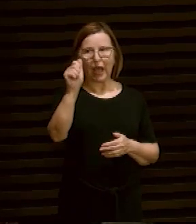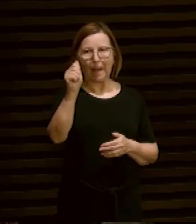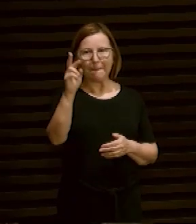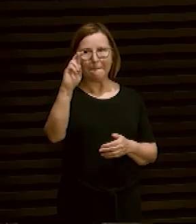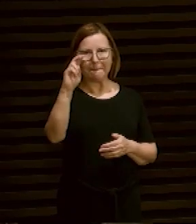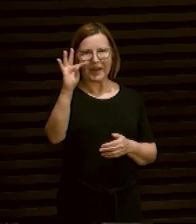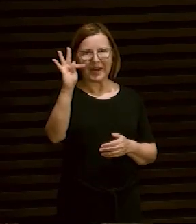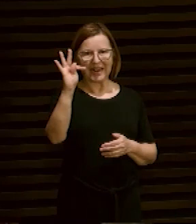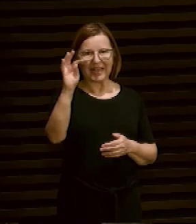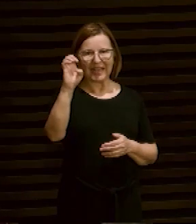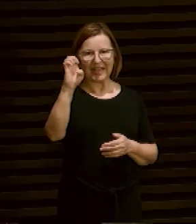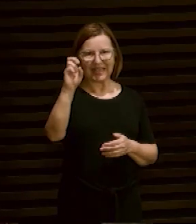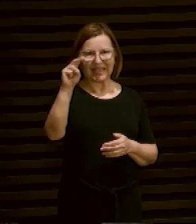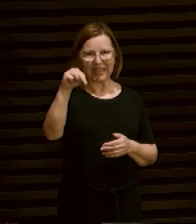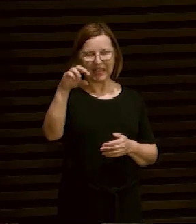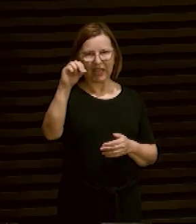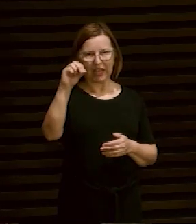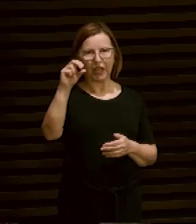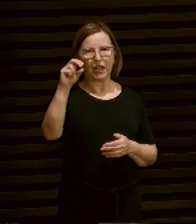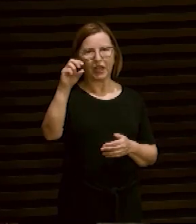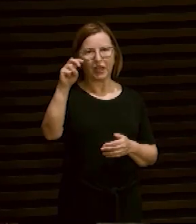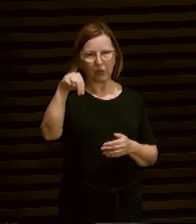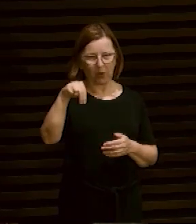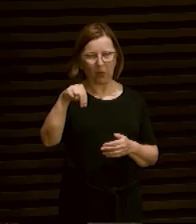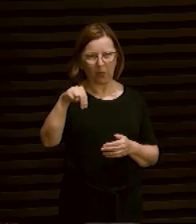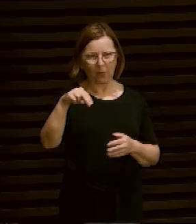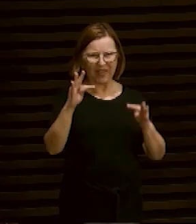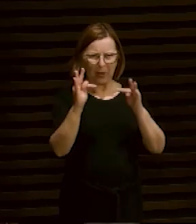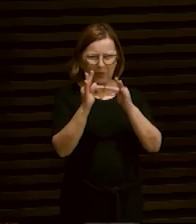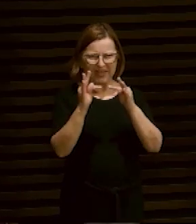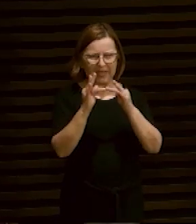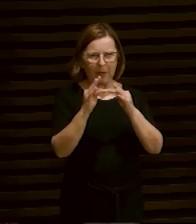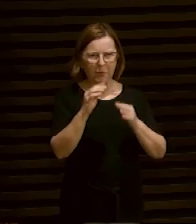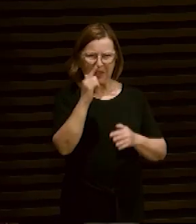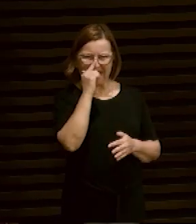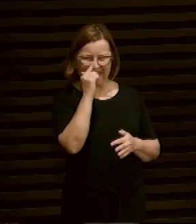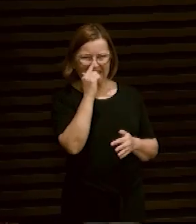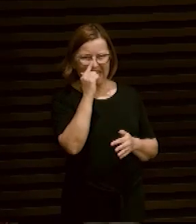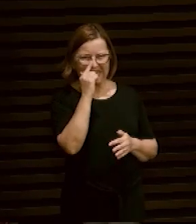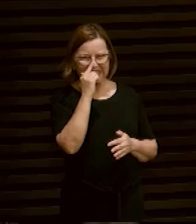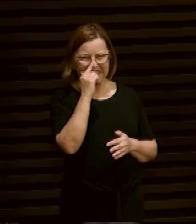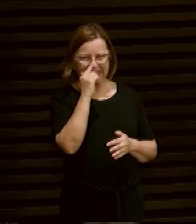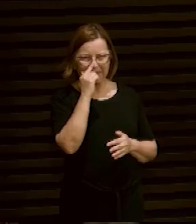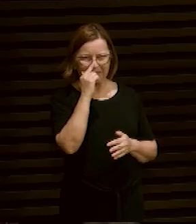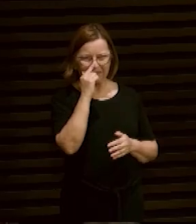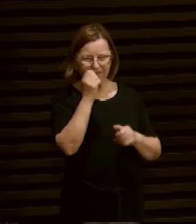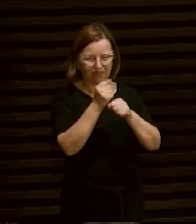Aquele templo feito para Atenas, lá na